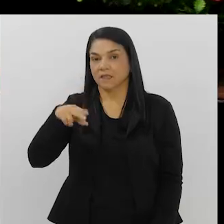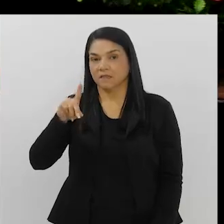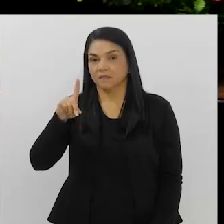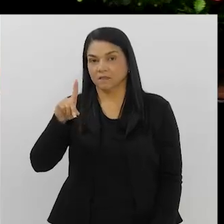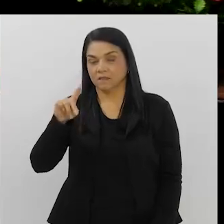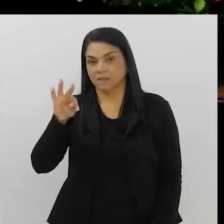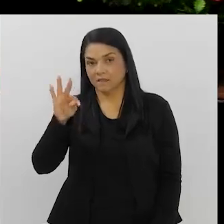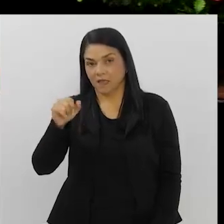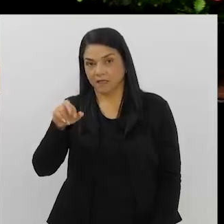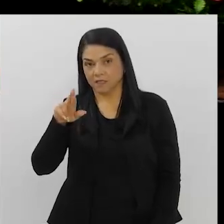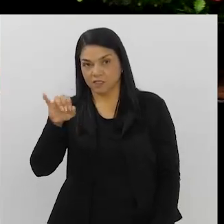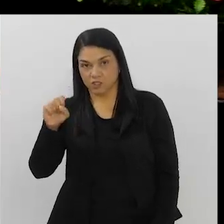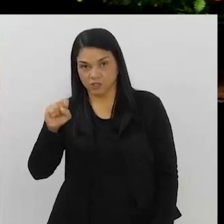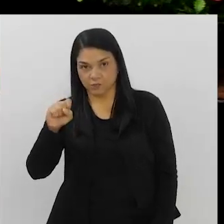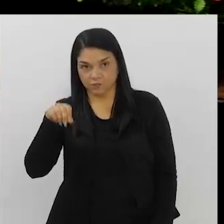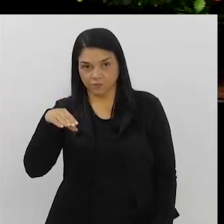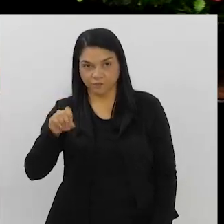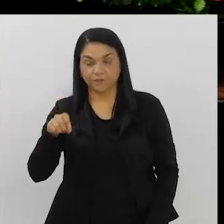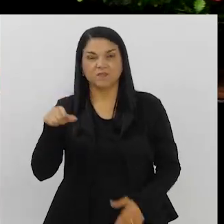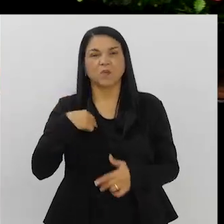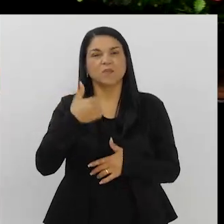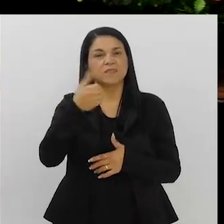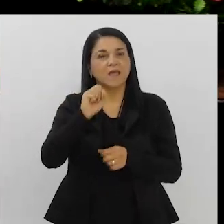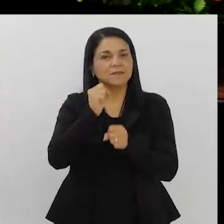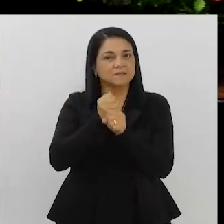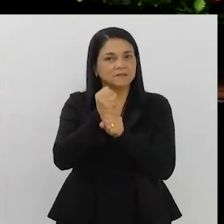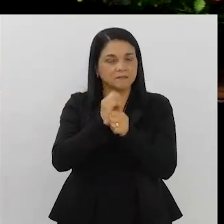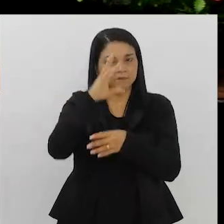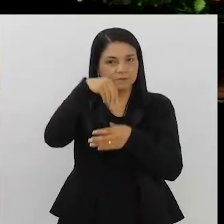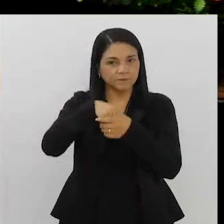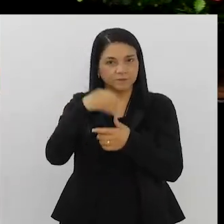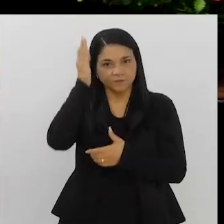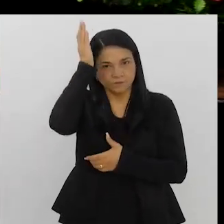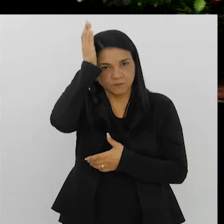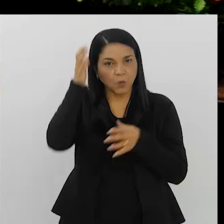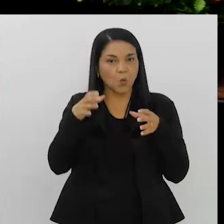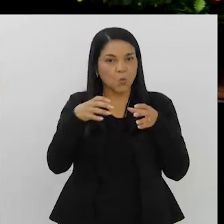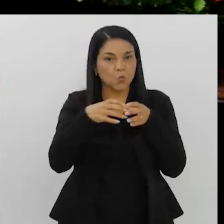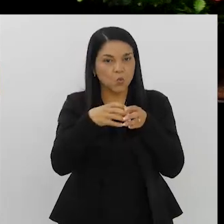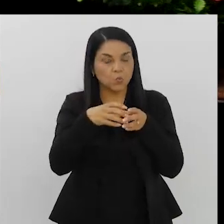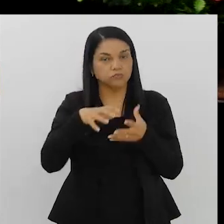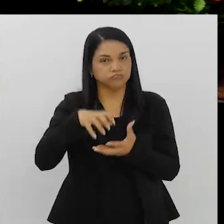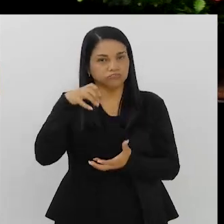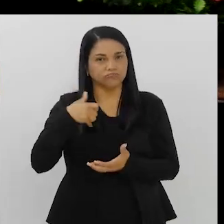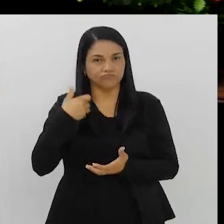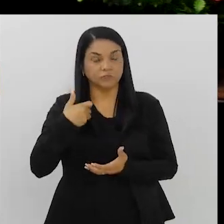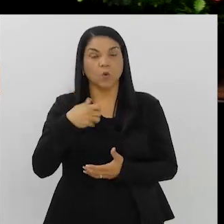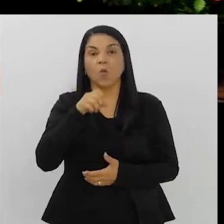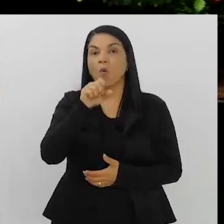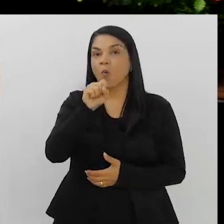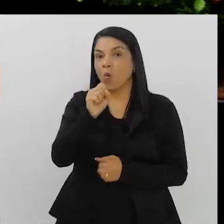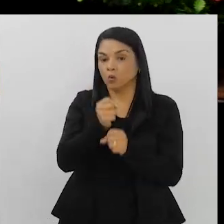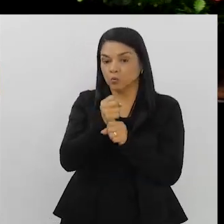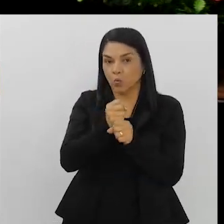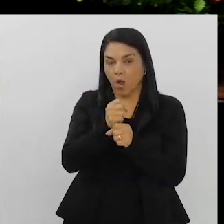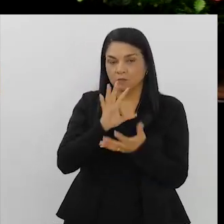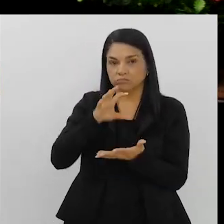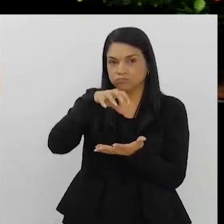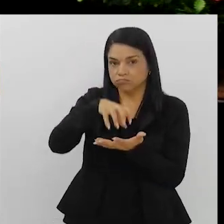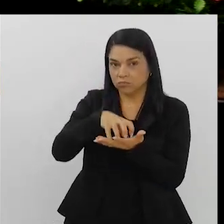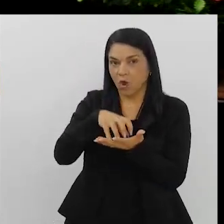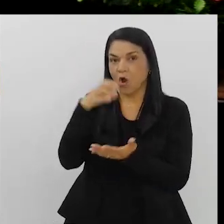Rio, atuando especificamente com grupos de idosos. Trabalhei durante 8 anos na unidade